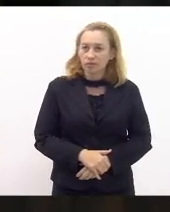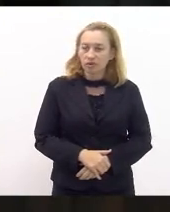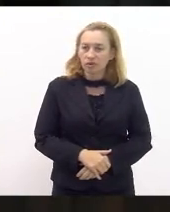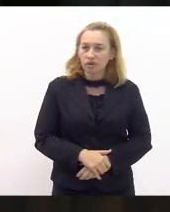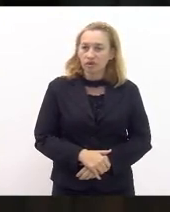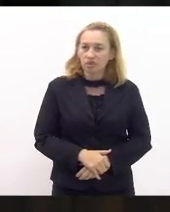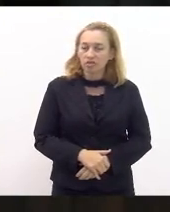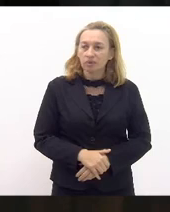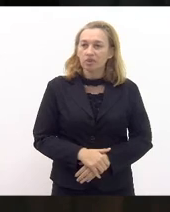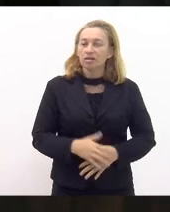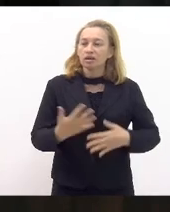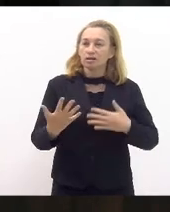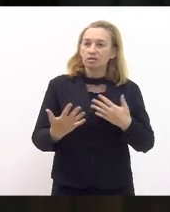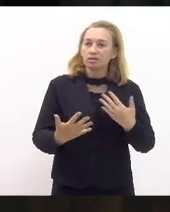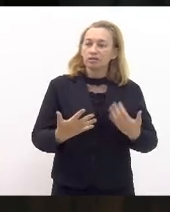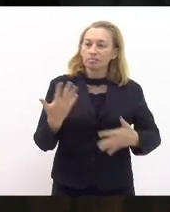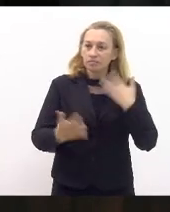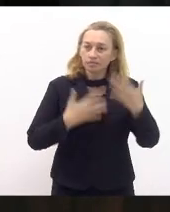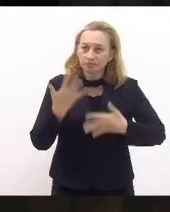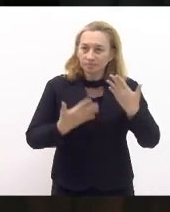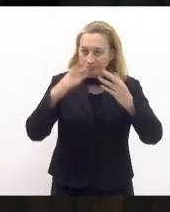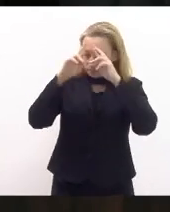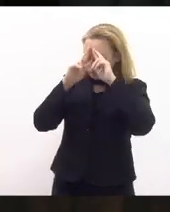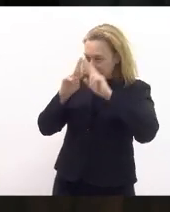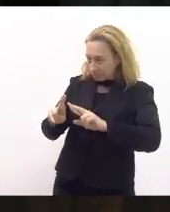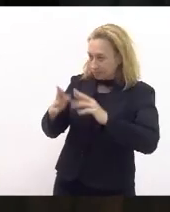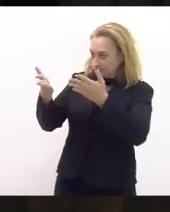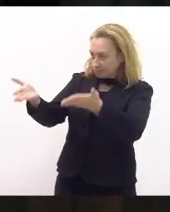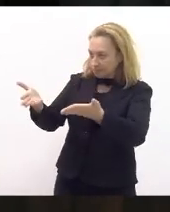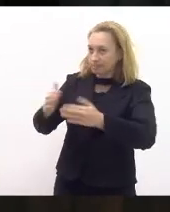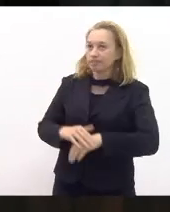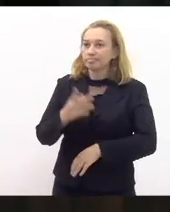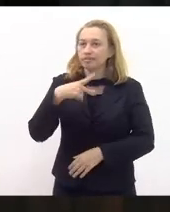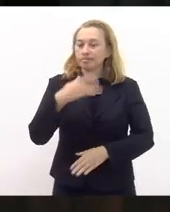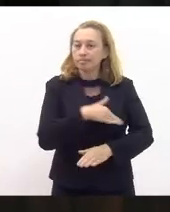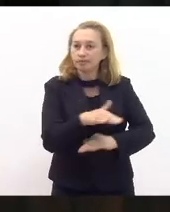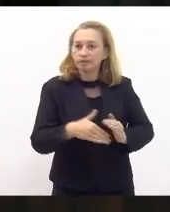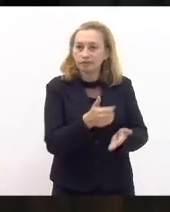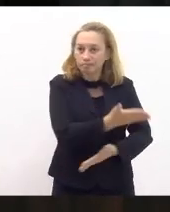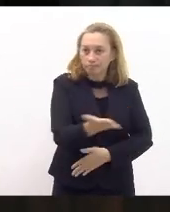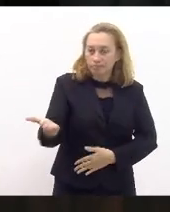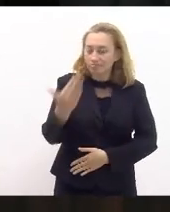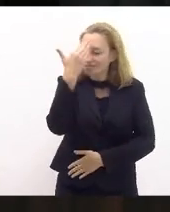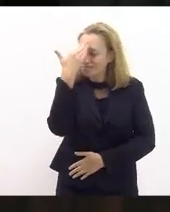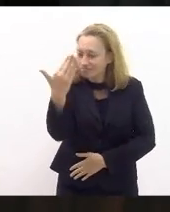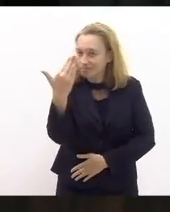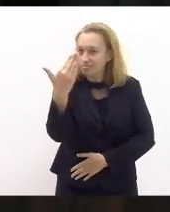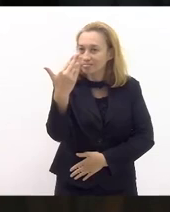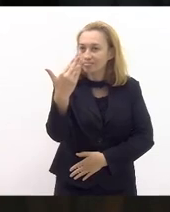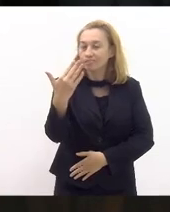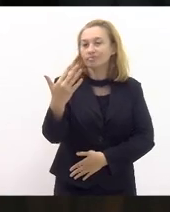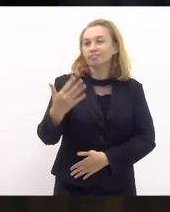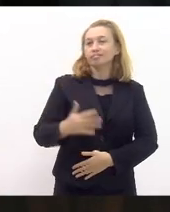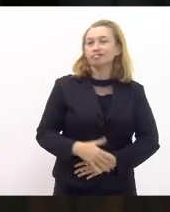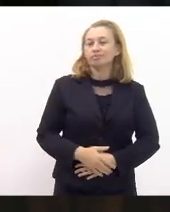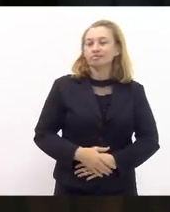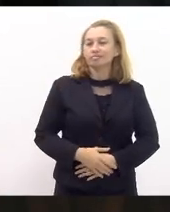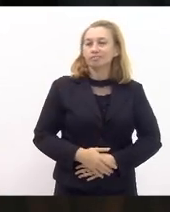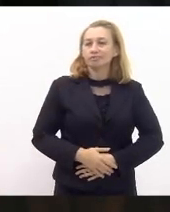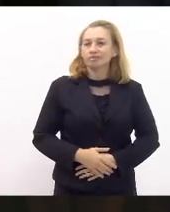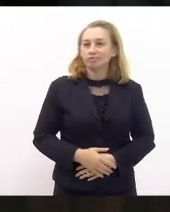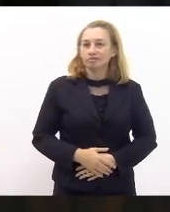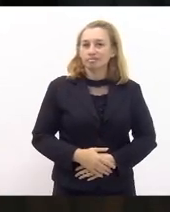reiterar aqui meu carinho, meu respeito à Vossa Excelência e dizer a todos vocês, obrigado por vir